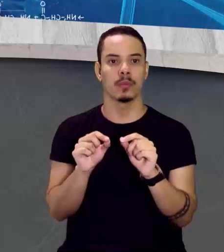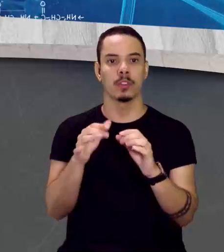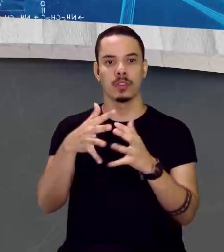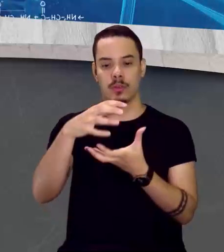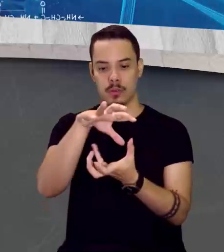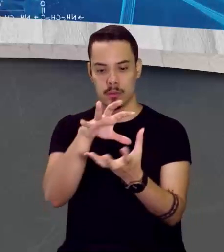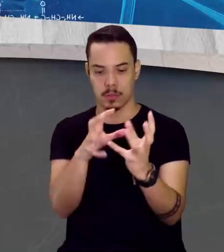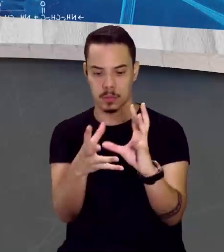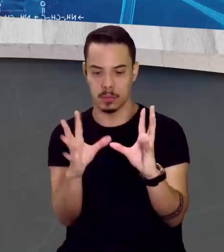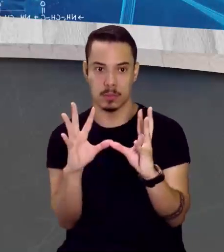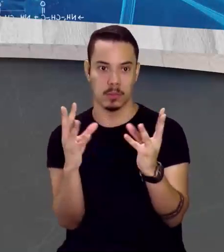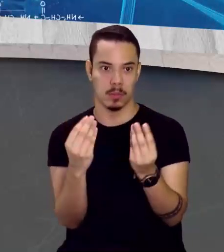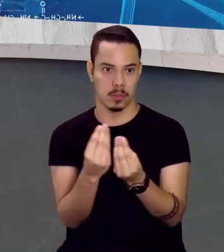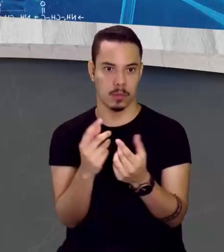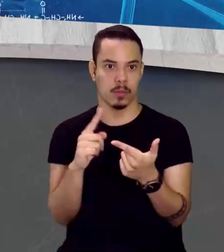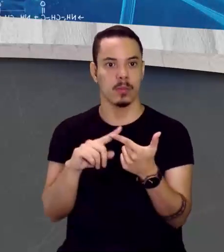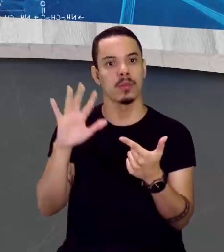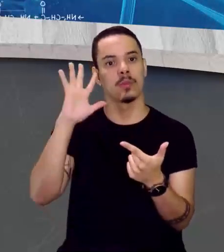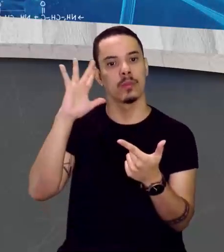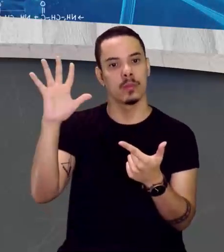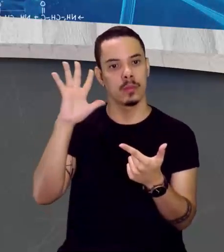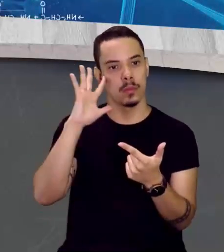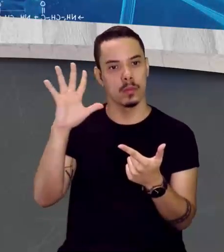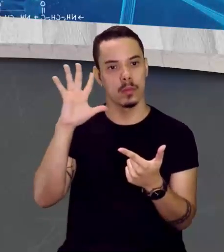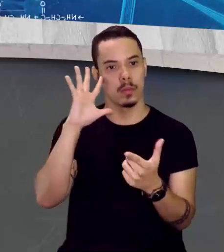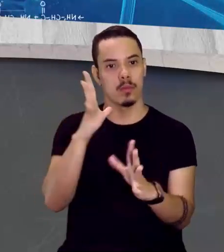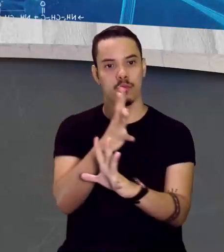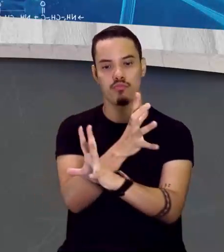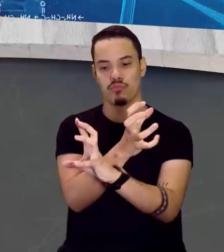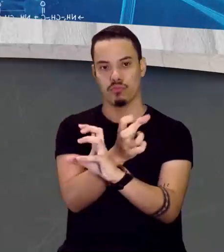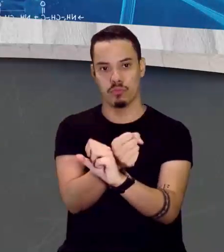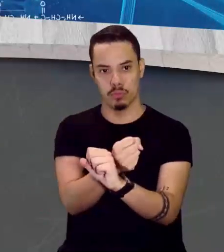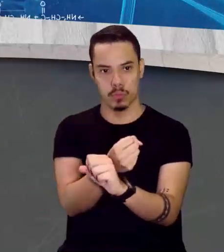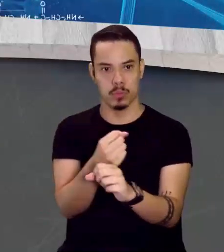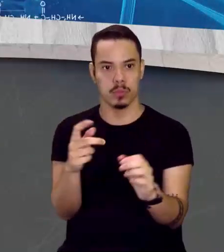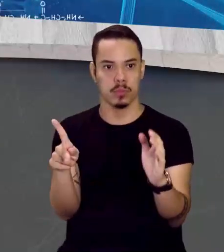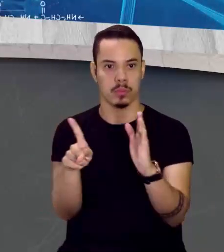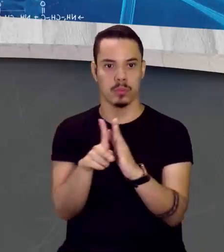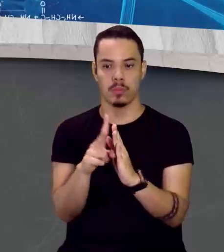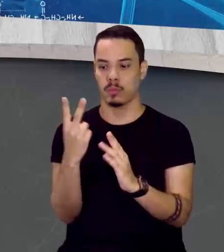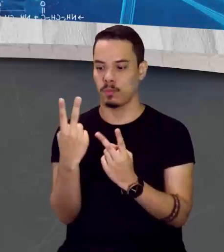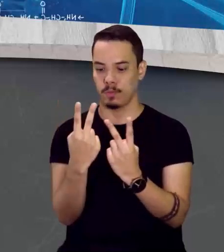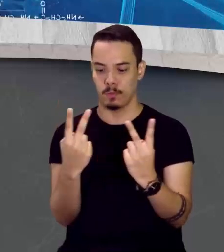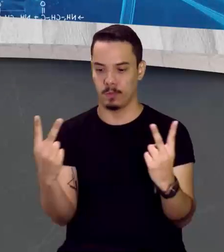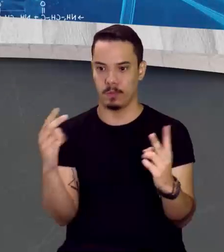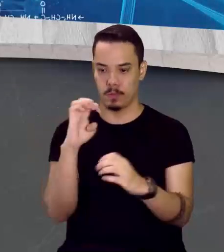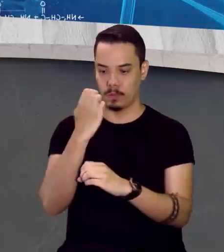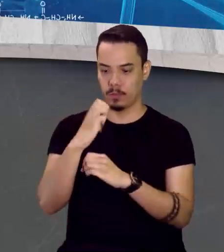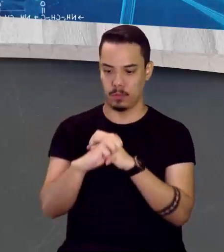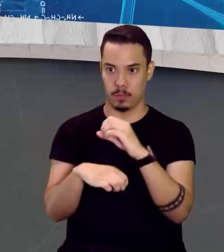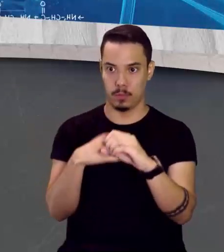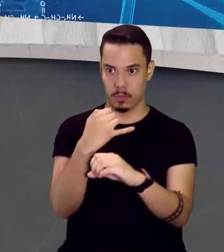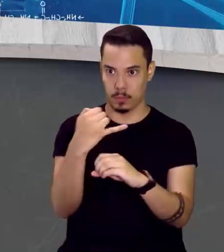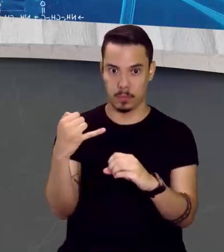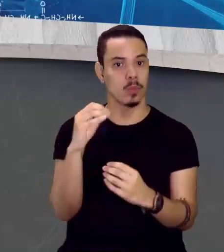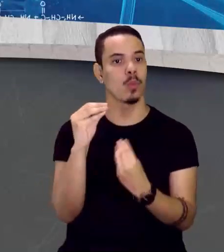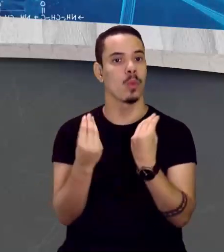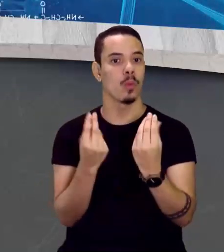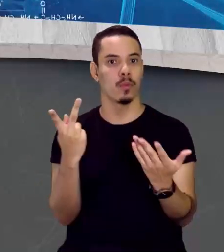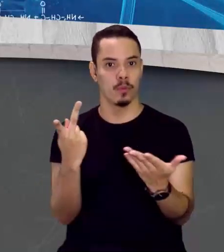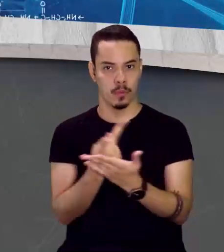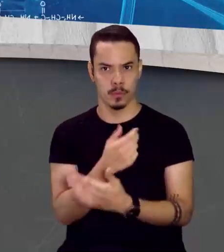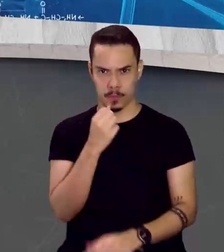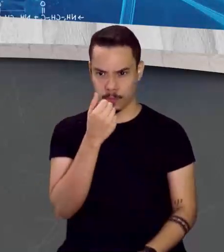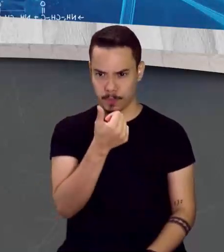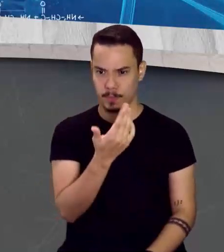molecular, com a teoria da repulsão dos pares eletrônicos, ou seja, dos pares de elétron.